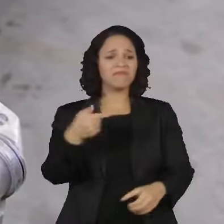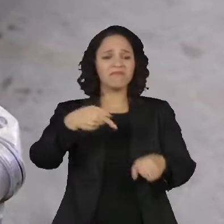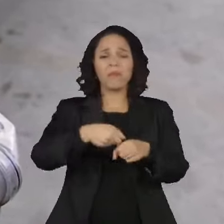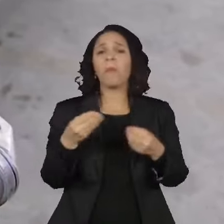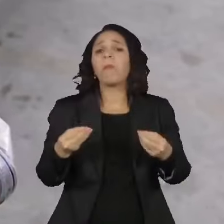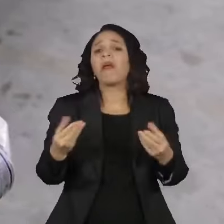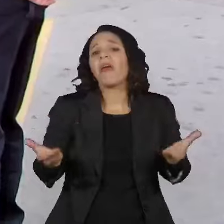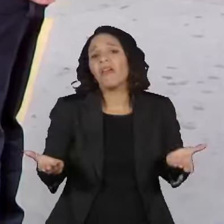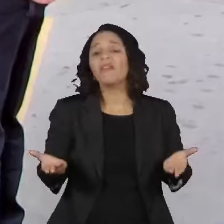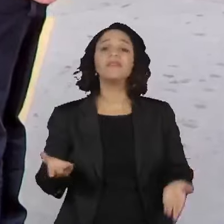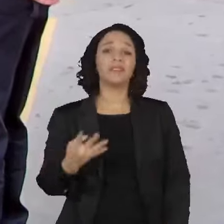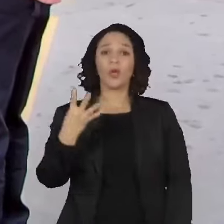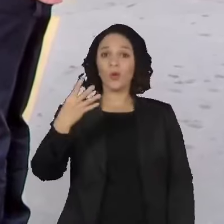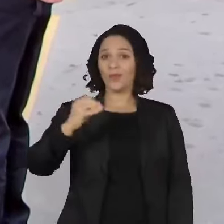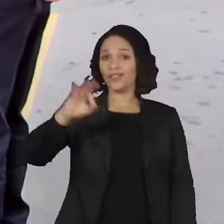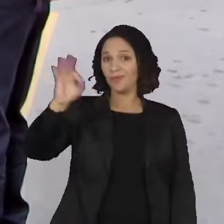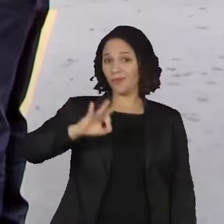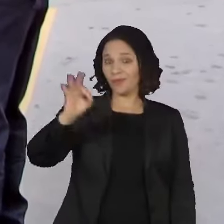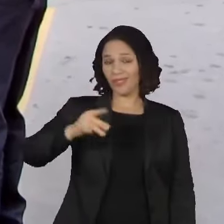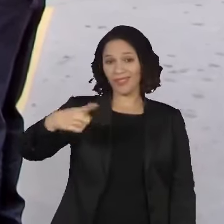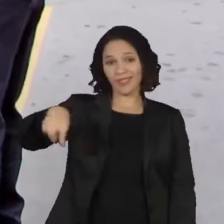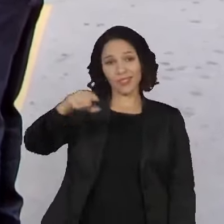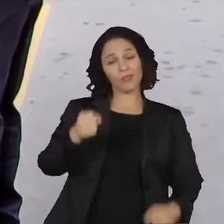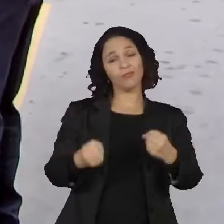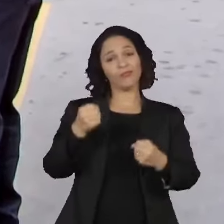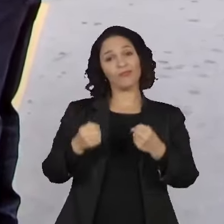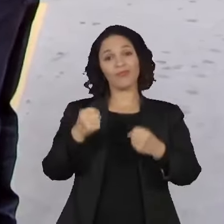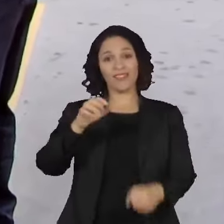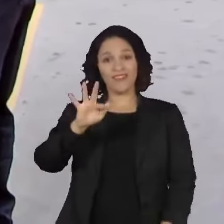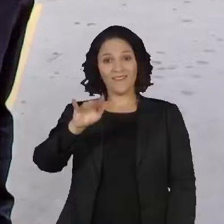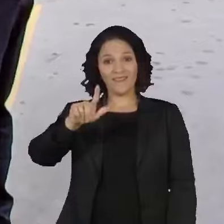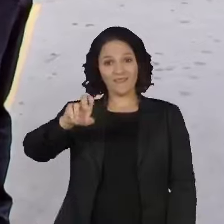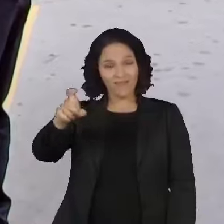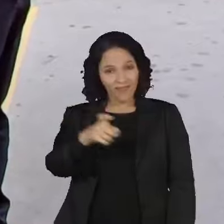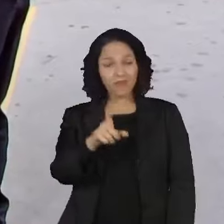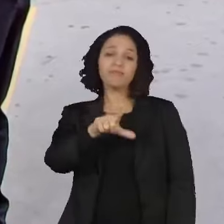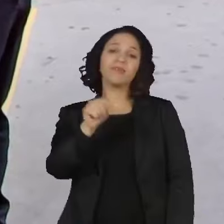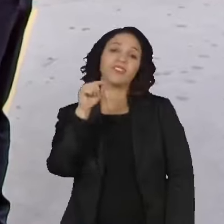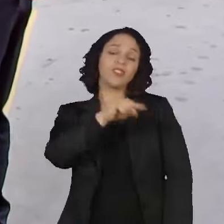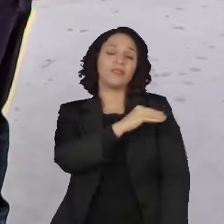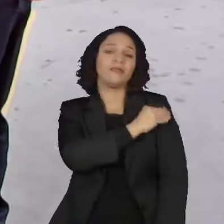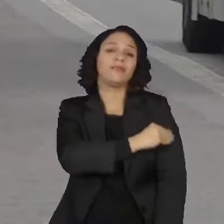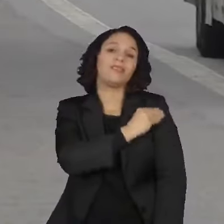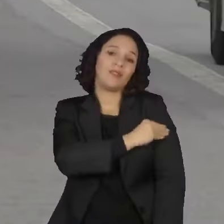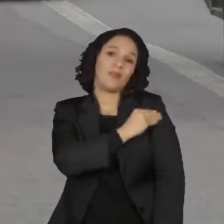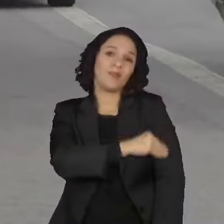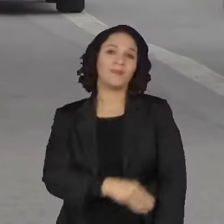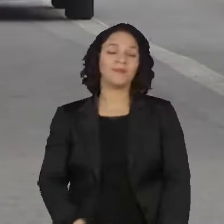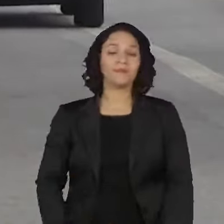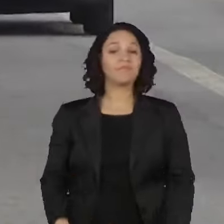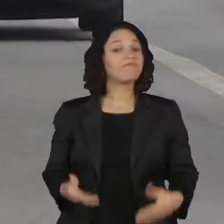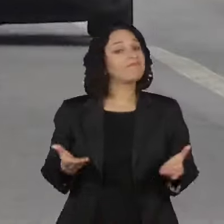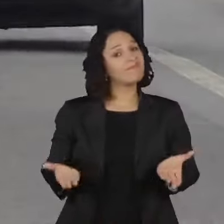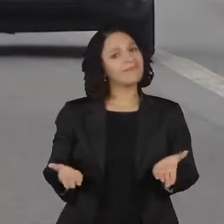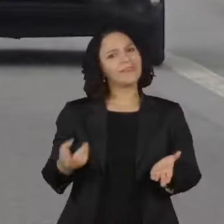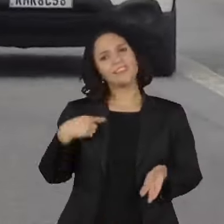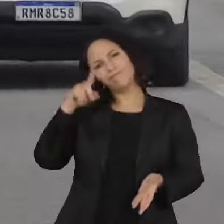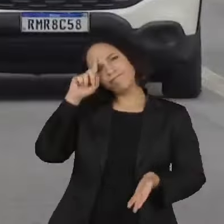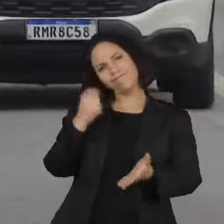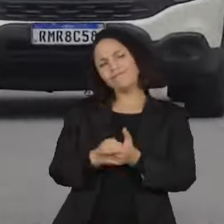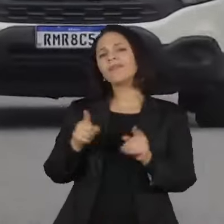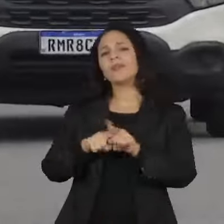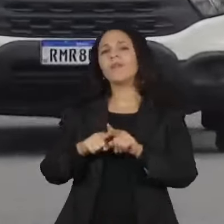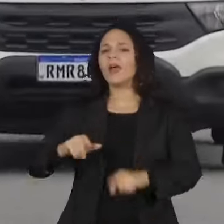apenas 40% dos motoristas de carros flex escolhem o etanol na hora de abastecer. Na decisão, pesa também